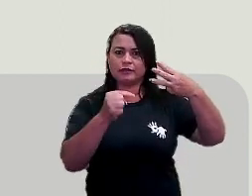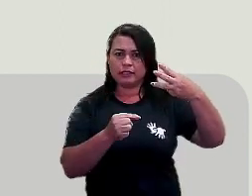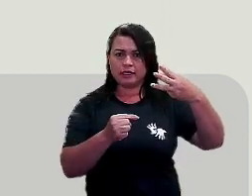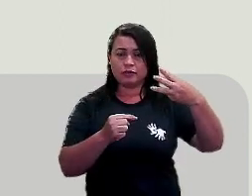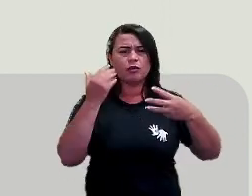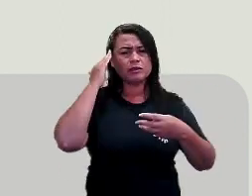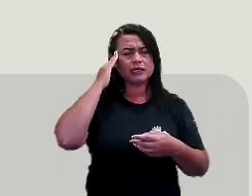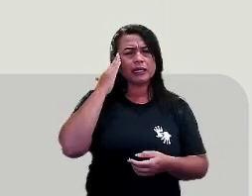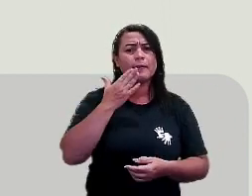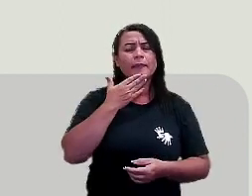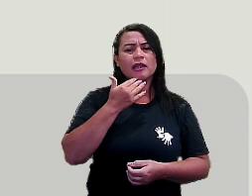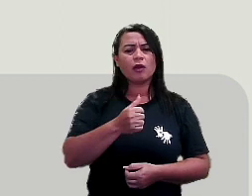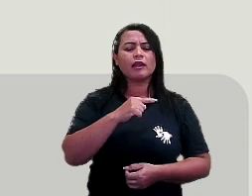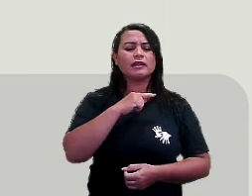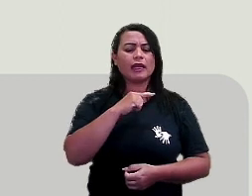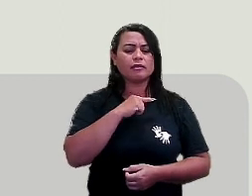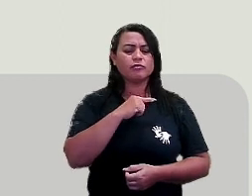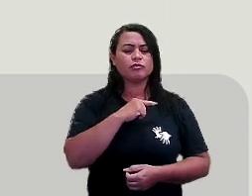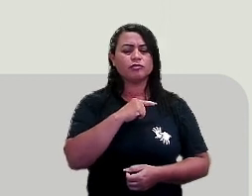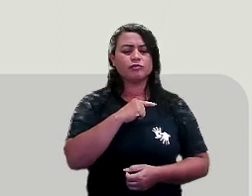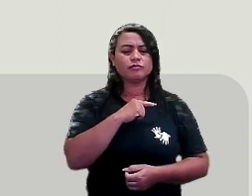melhor? Temos o